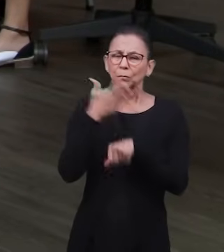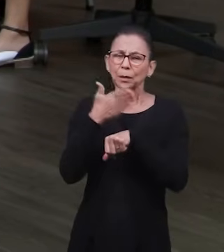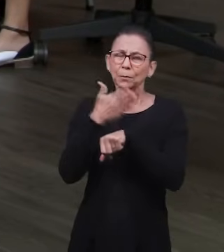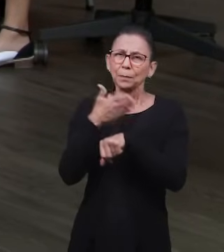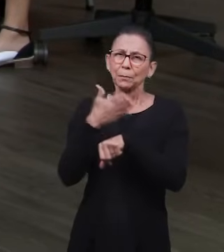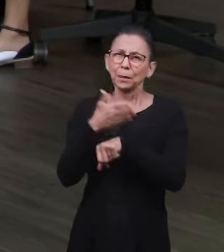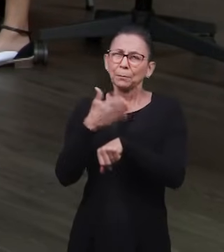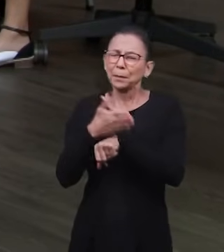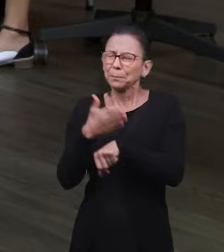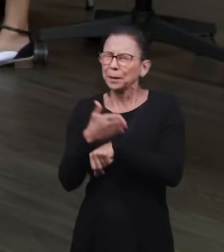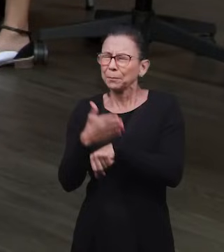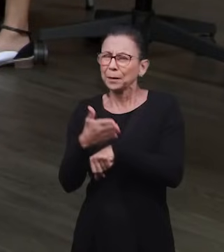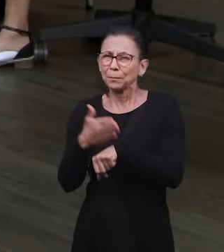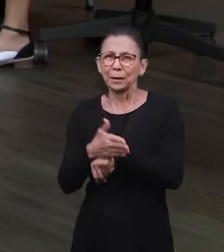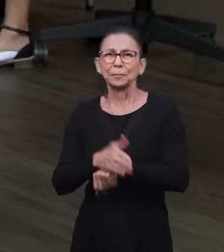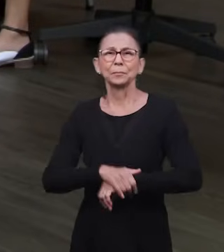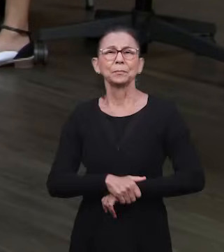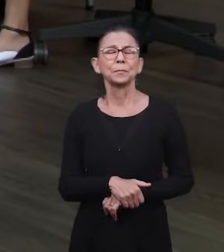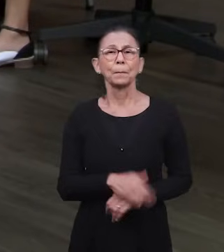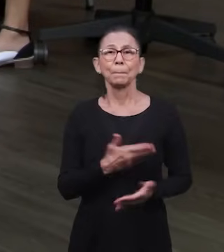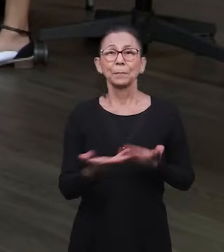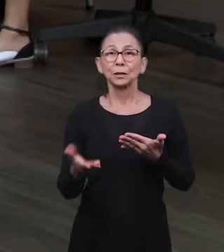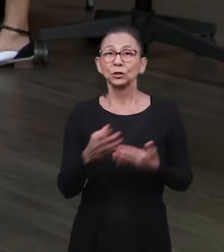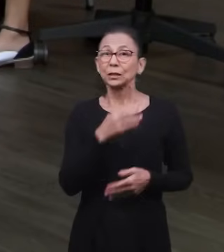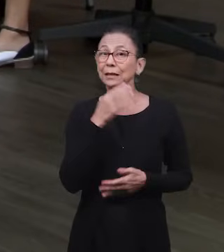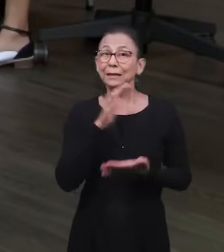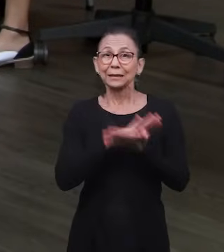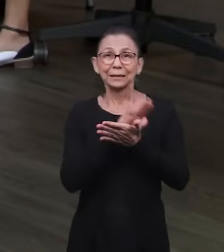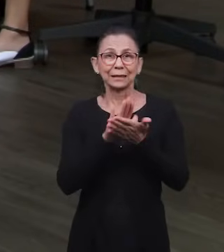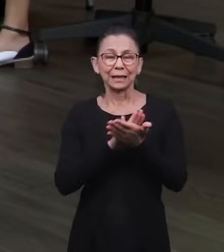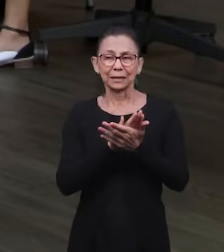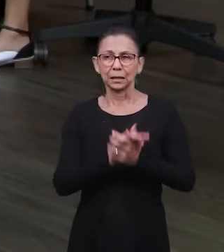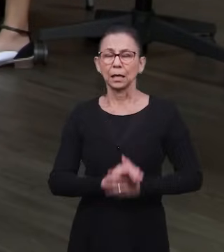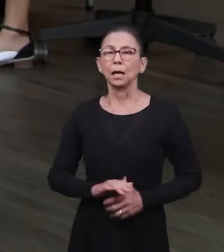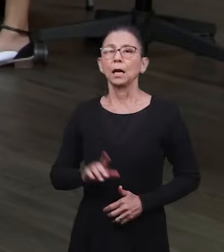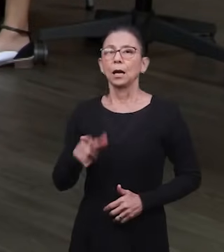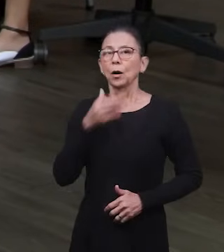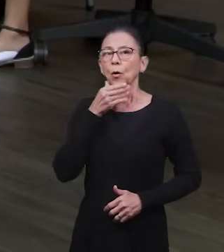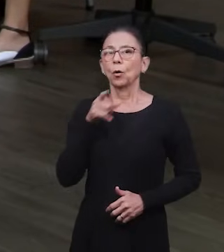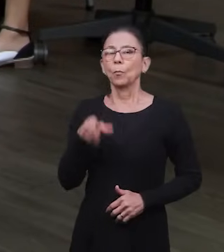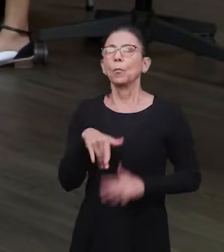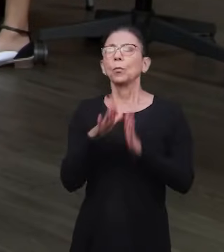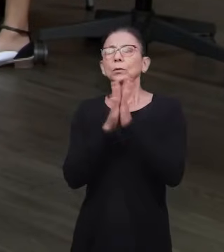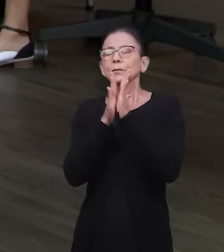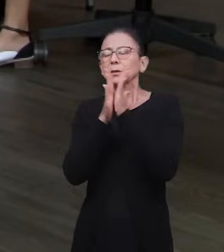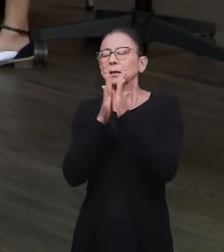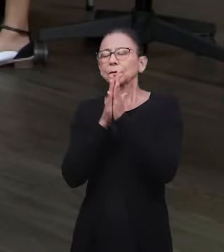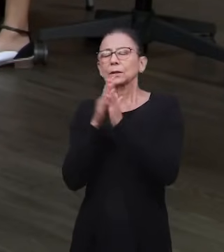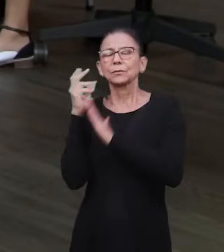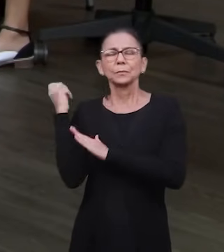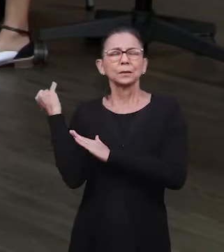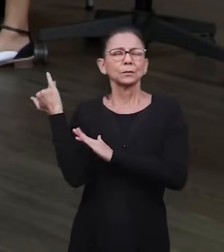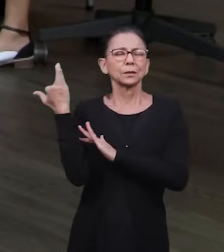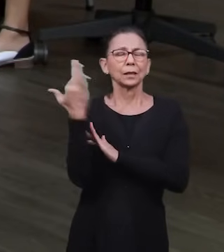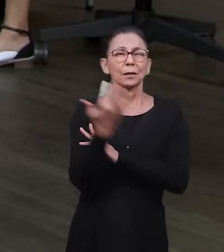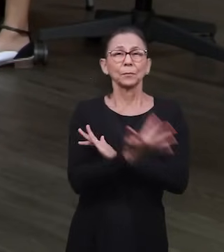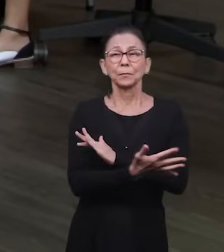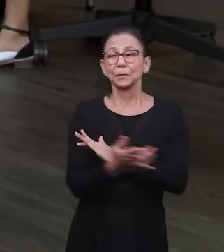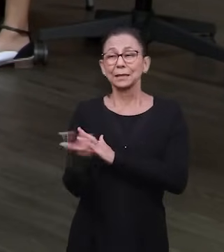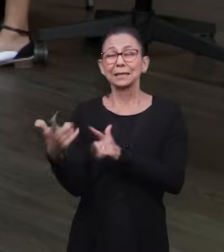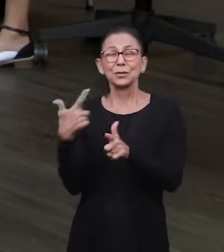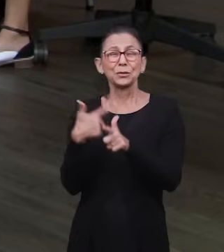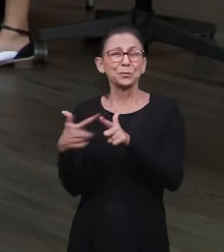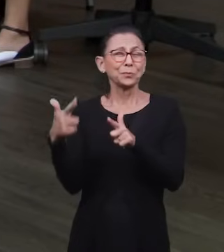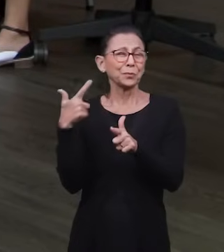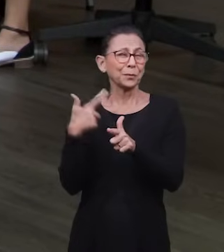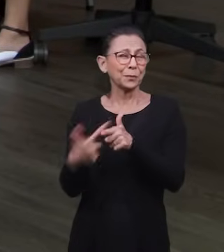uma madrugada. Não perdi uma madrugada. Toda madrugada ele estava na igreja. E ele era um homem de oração, mas ele tinha um problema que ele não se